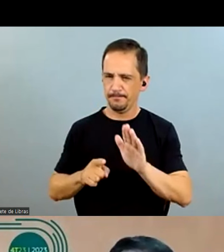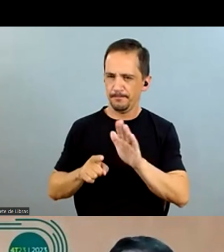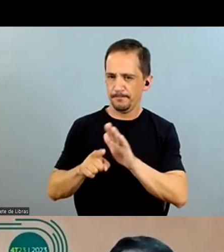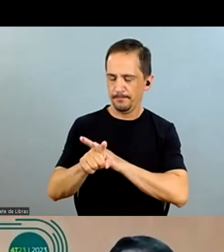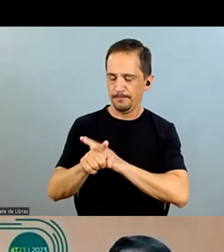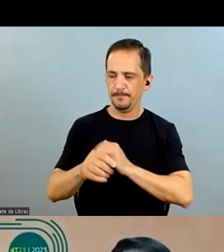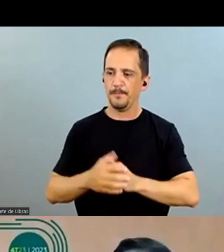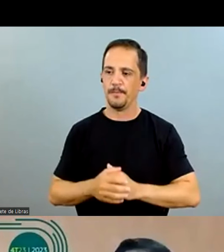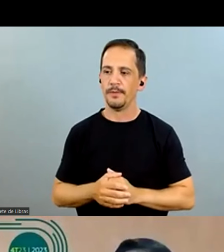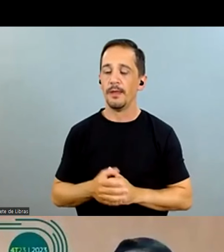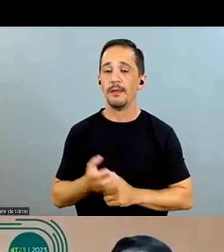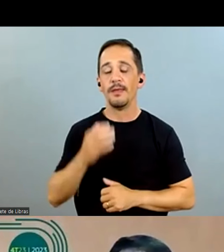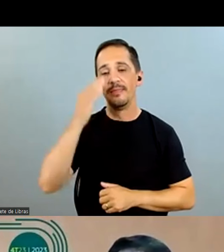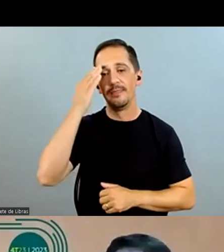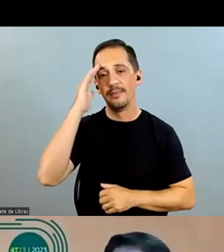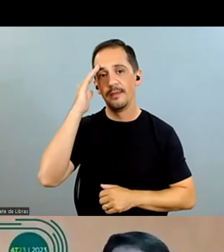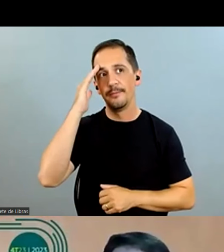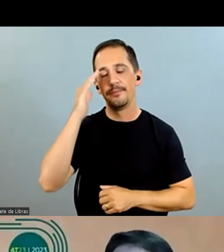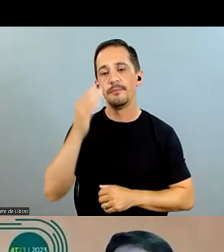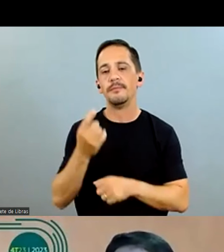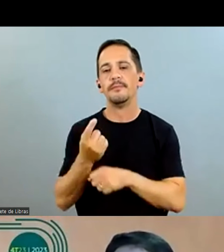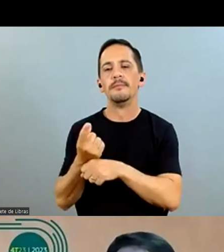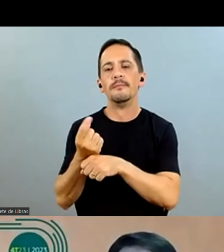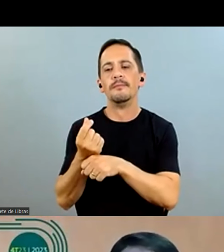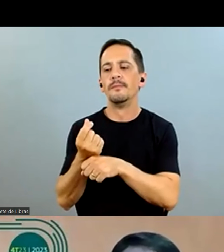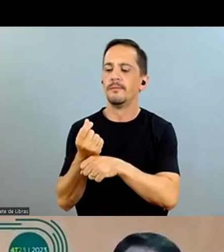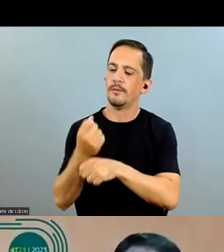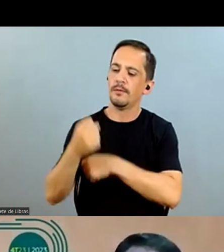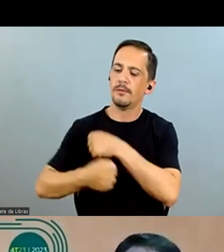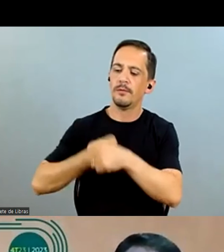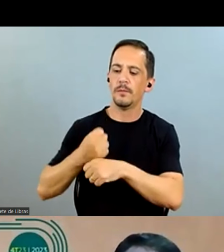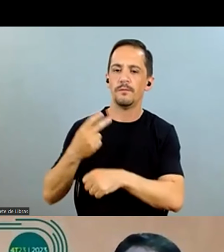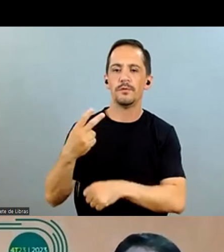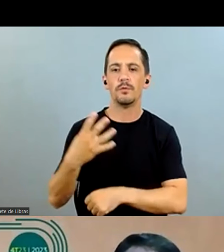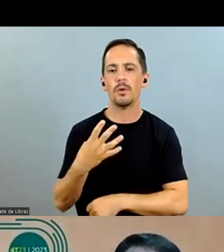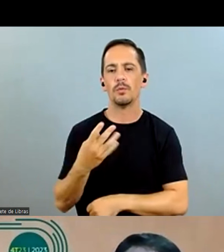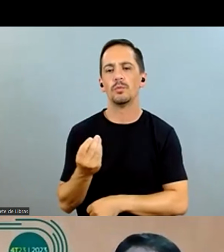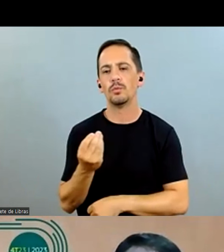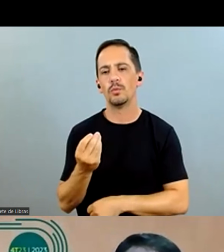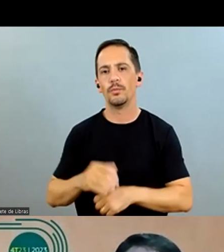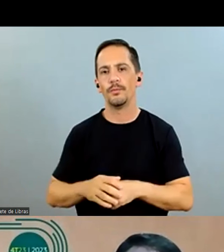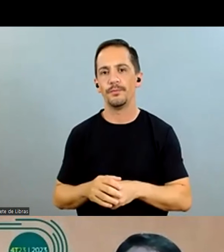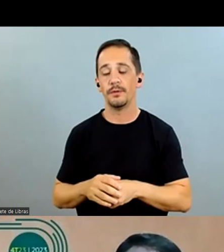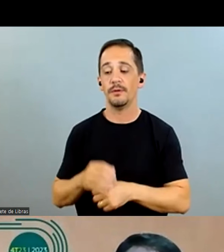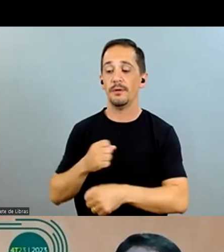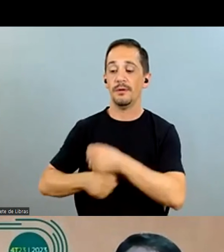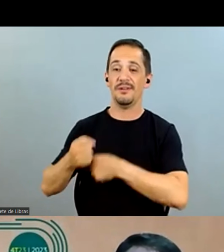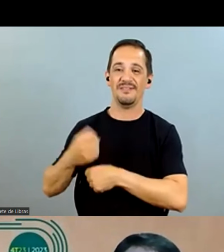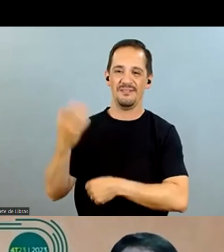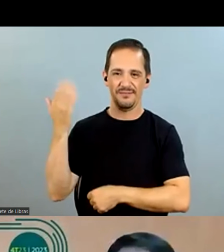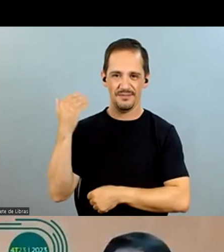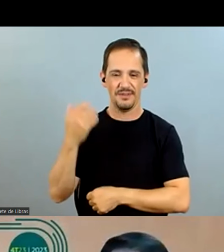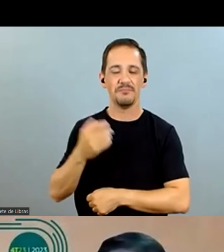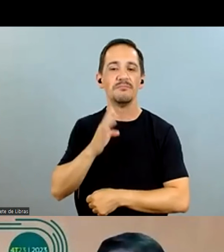entender um pouco mais sobre perspectiva de preço para 2024 né que que acho que o ano de 2023 ele foi muito interessante pela